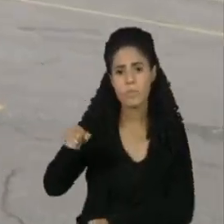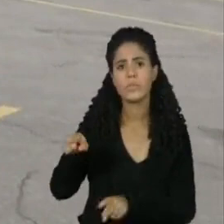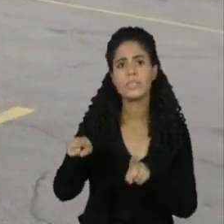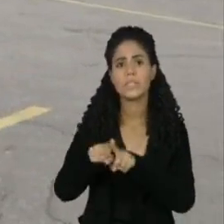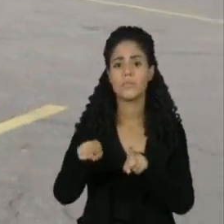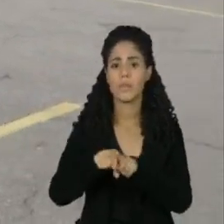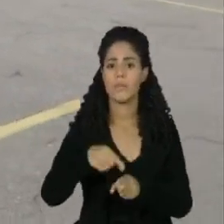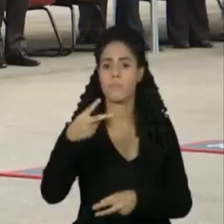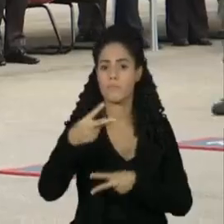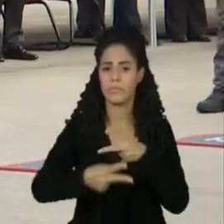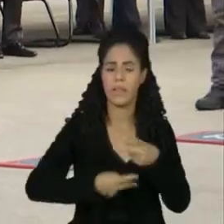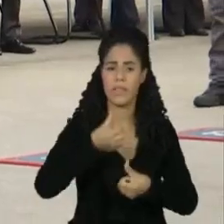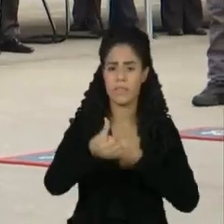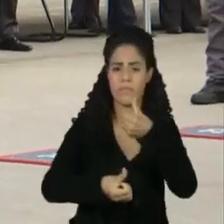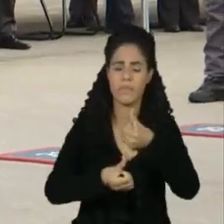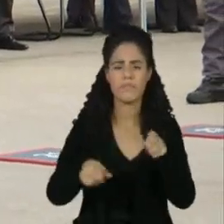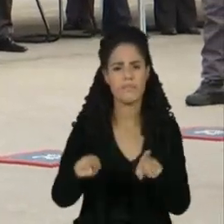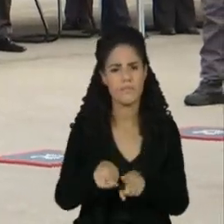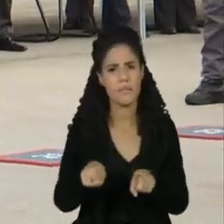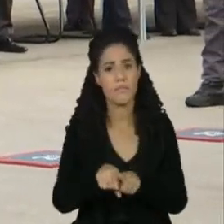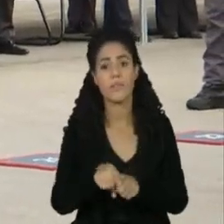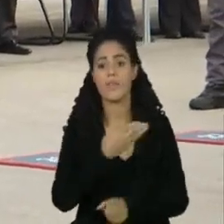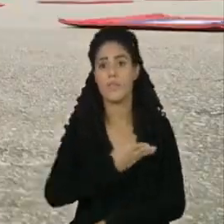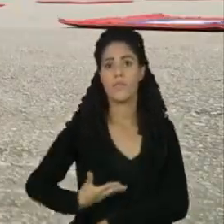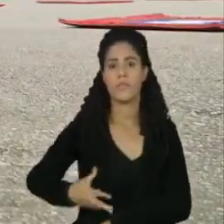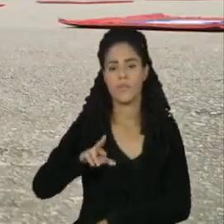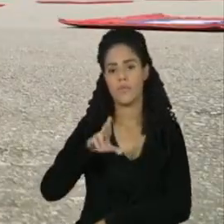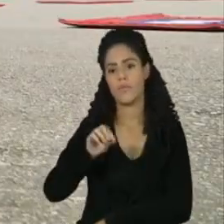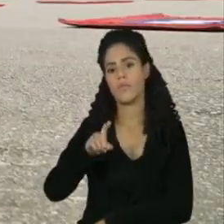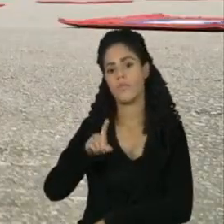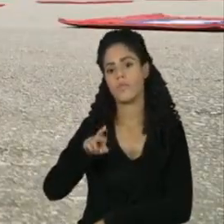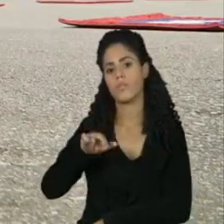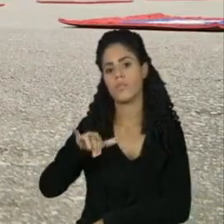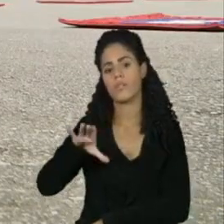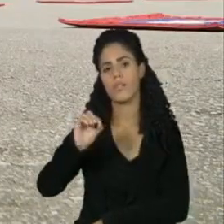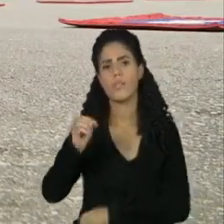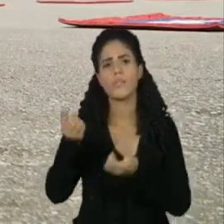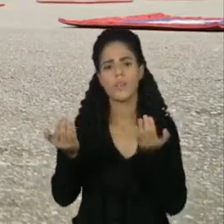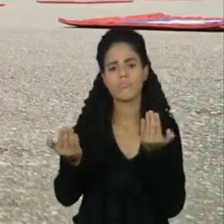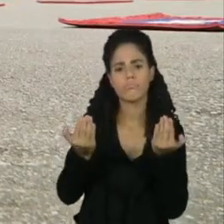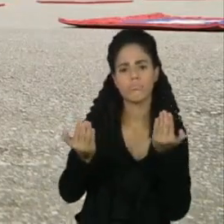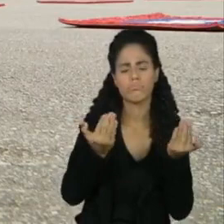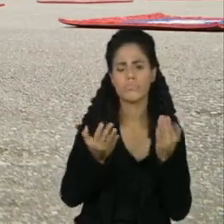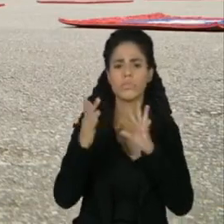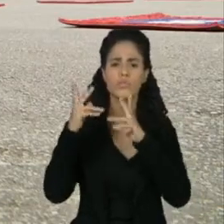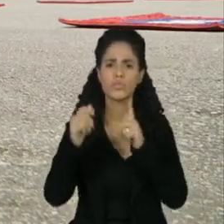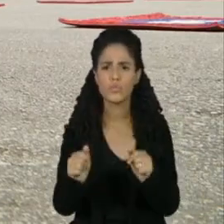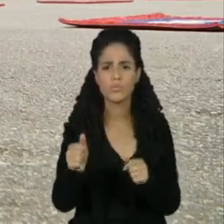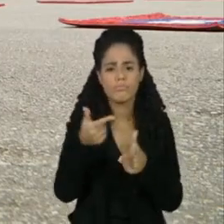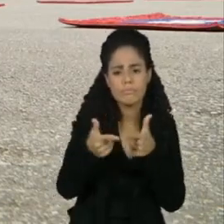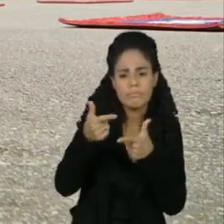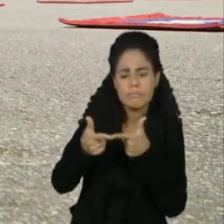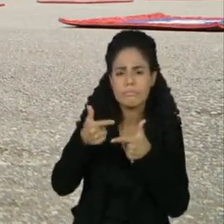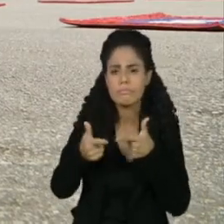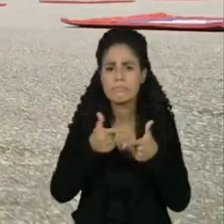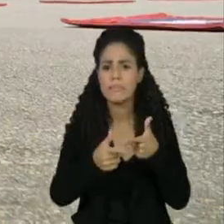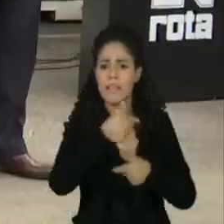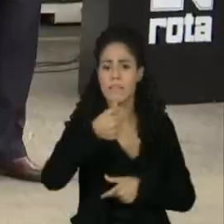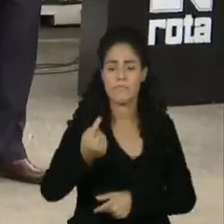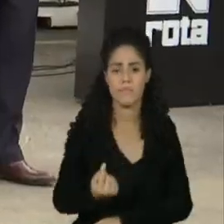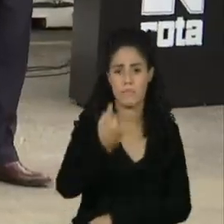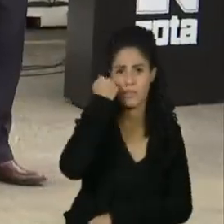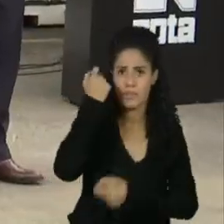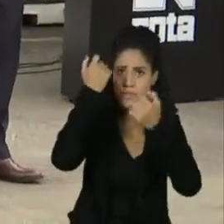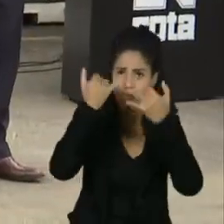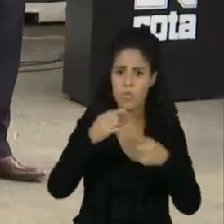pelo segundo bimestre o governador Rodrigo Garcia ainda fez um balanço da operação sufoco lançada na semana